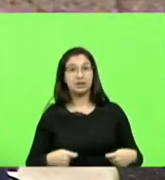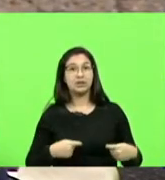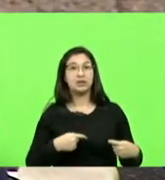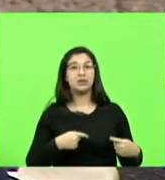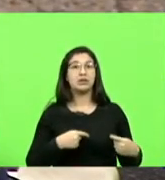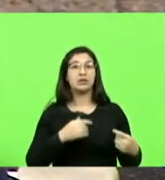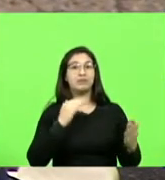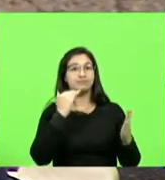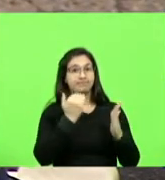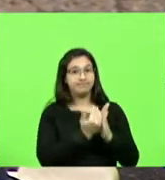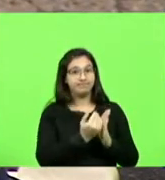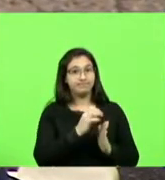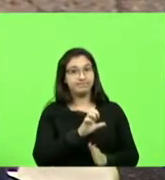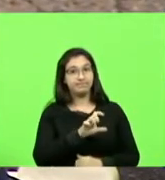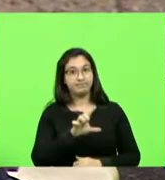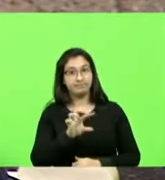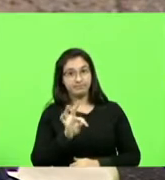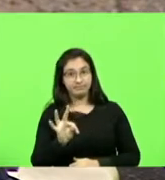CLT. E